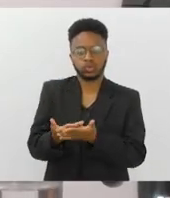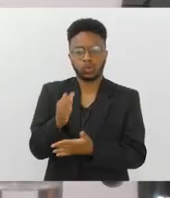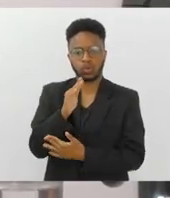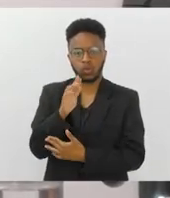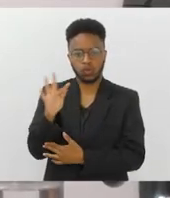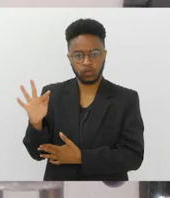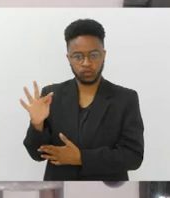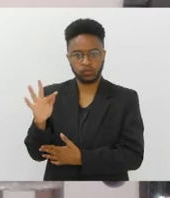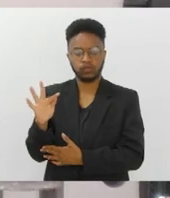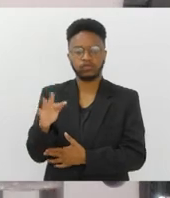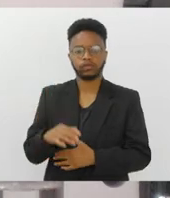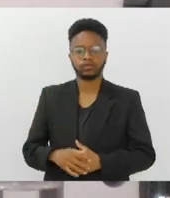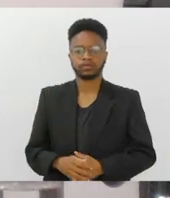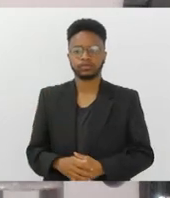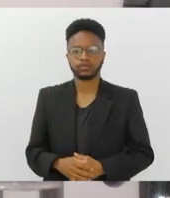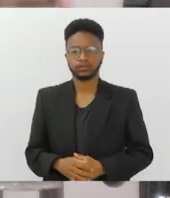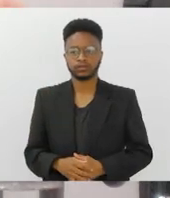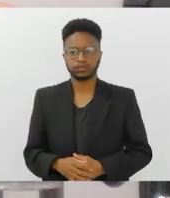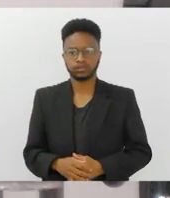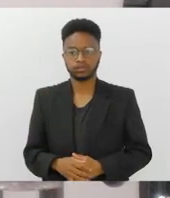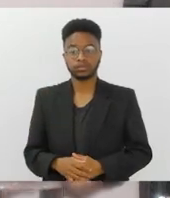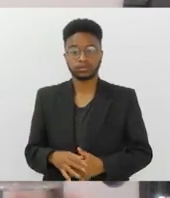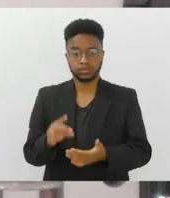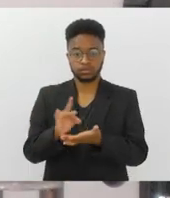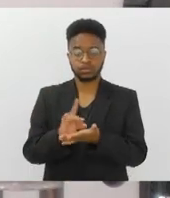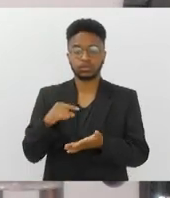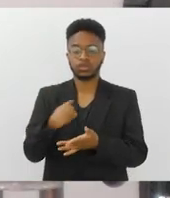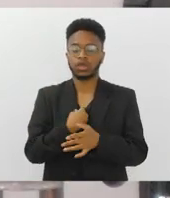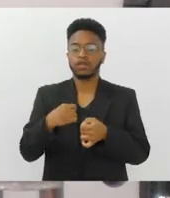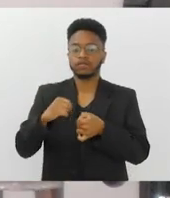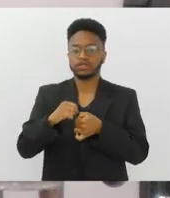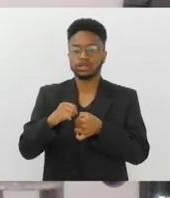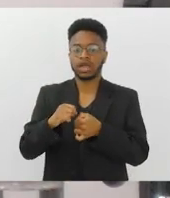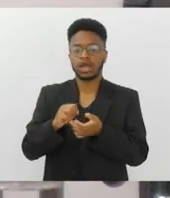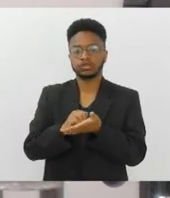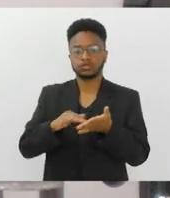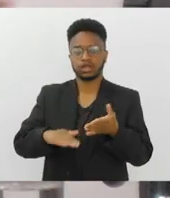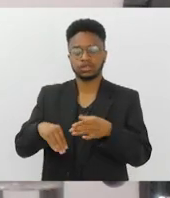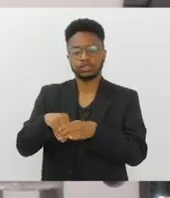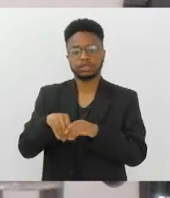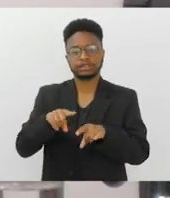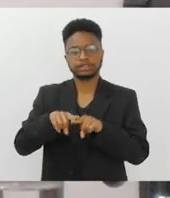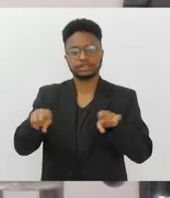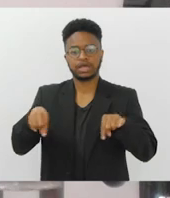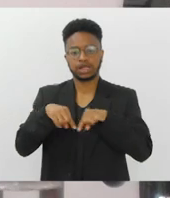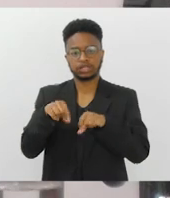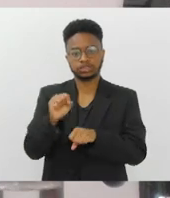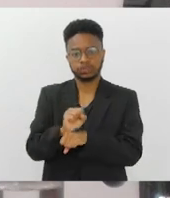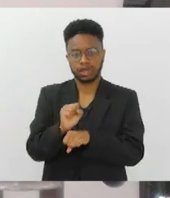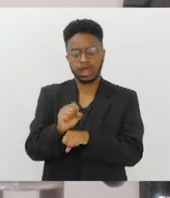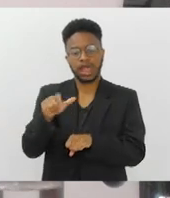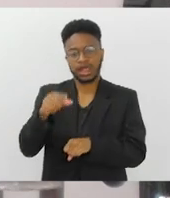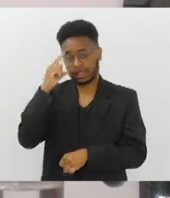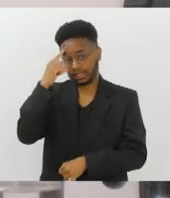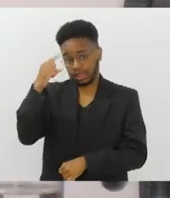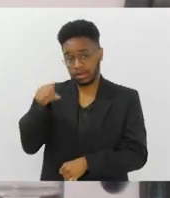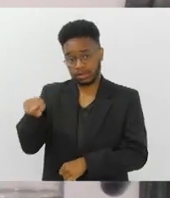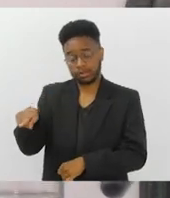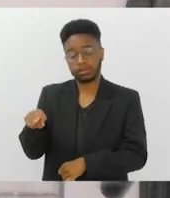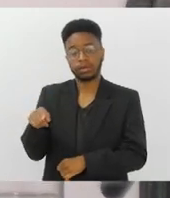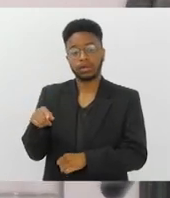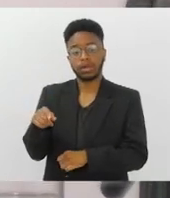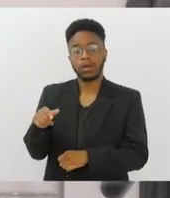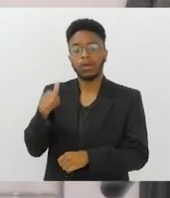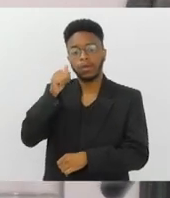E, na verdade, a gente fez uma atividade em sala de espera, que foi uma ideia da preceptora do local, a Cláudia, né, que também